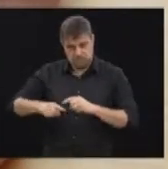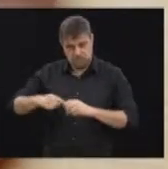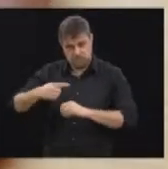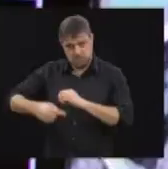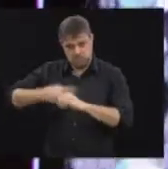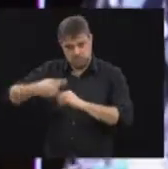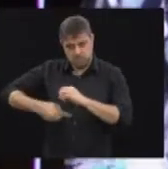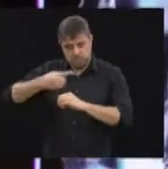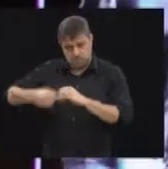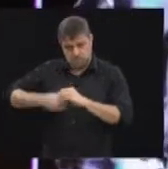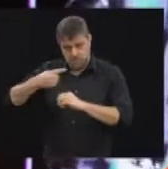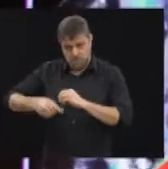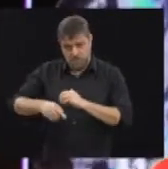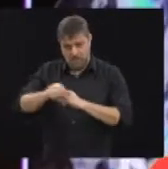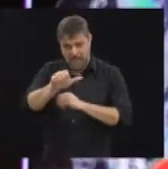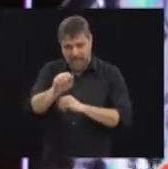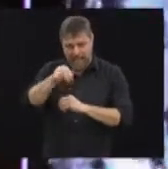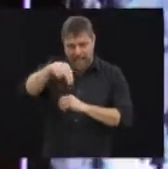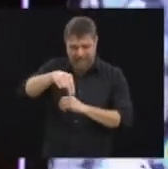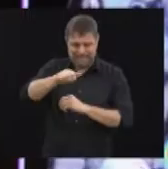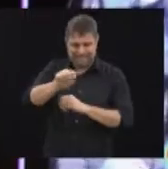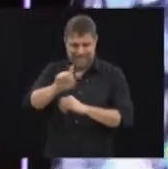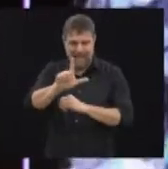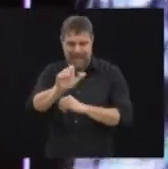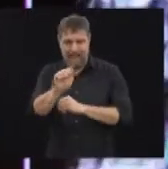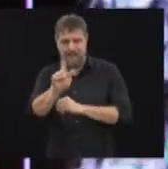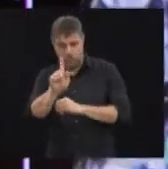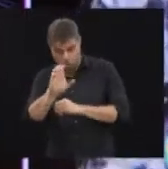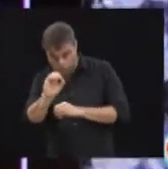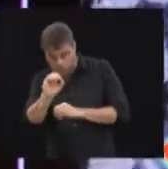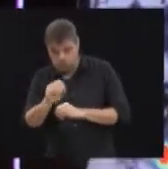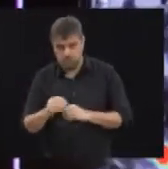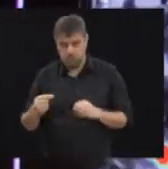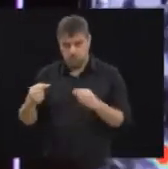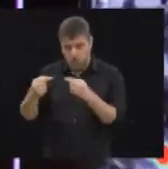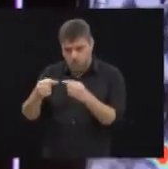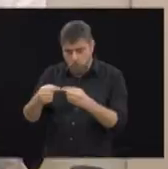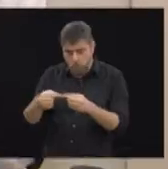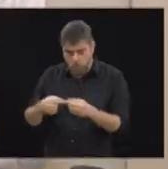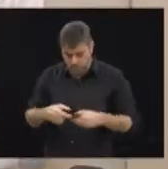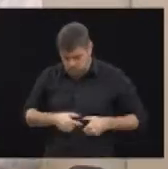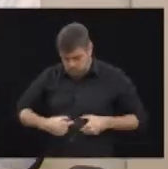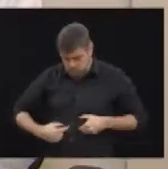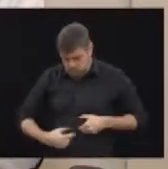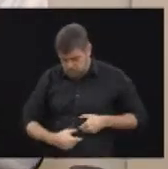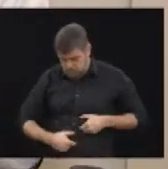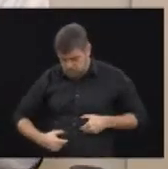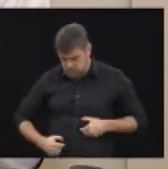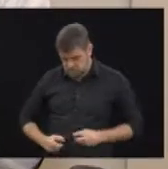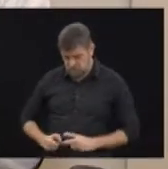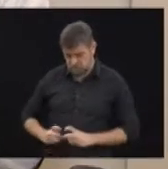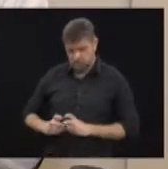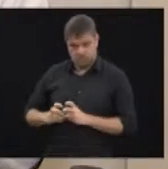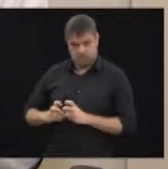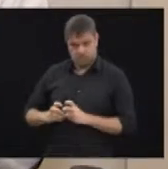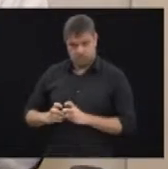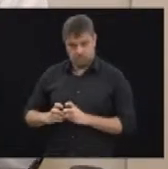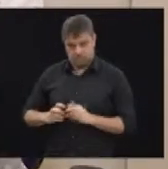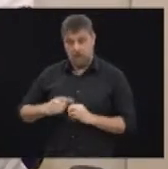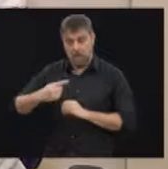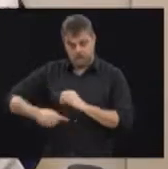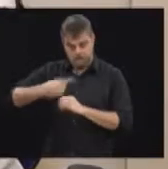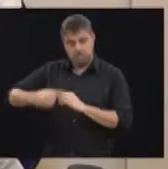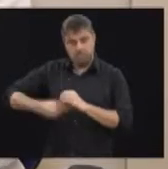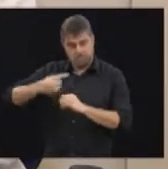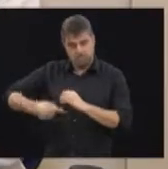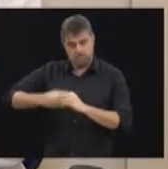substância chamada análogo de somatostatina, que é ligada ao lutécio 177,